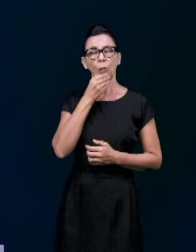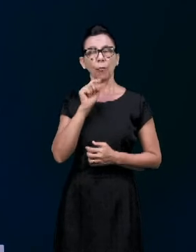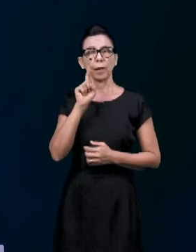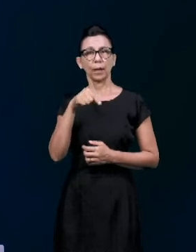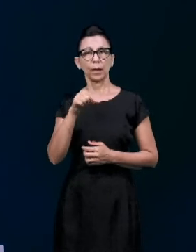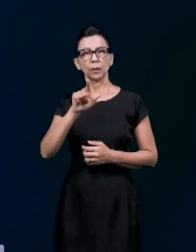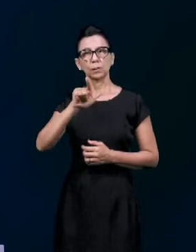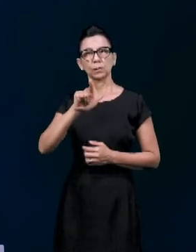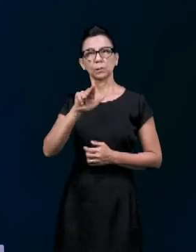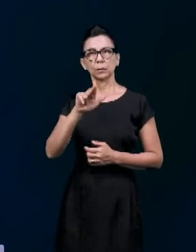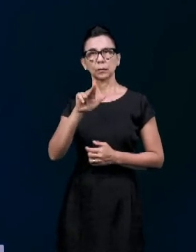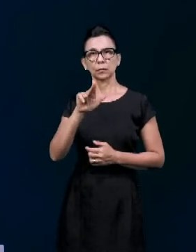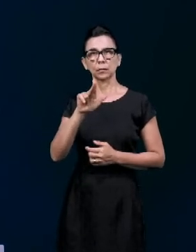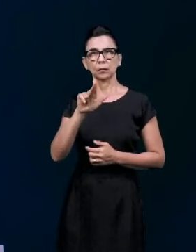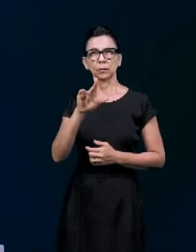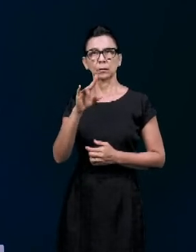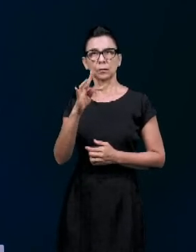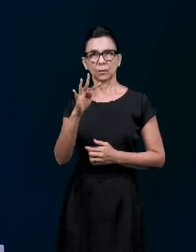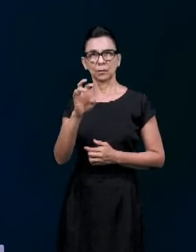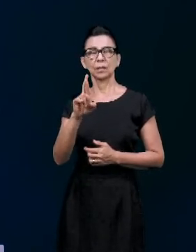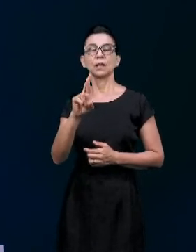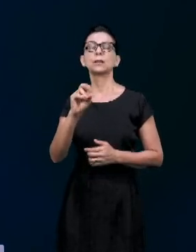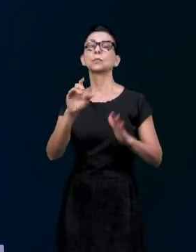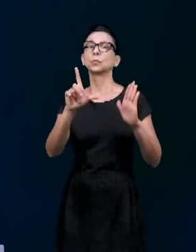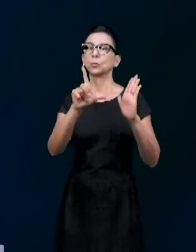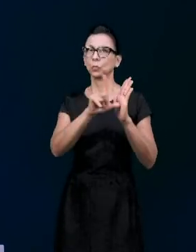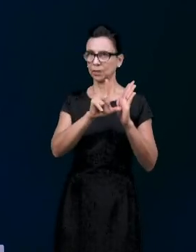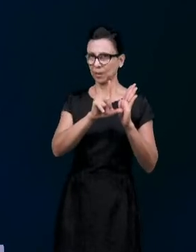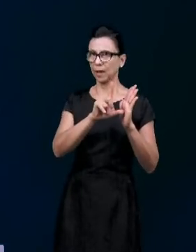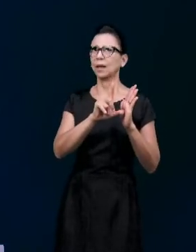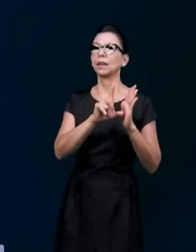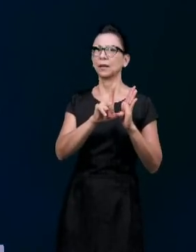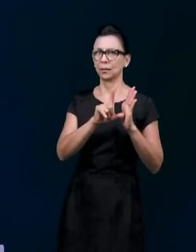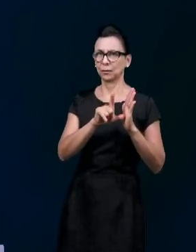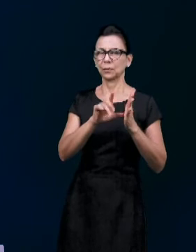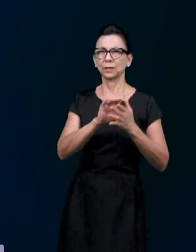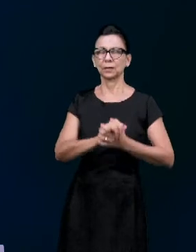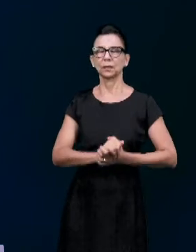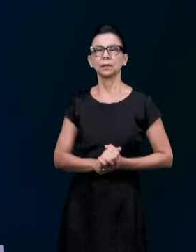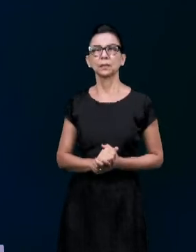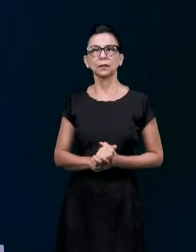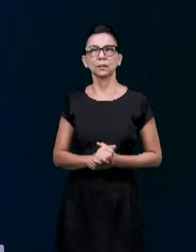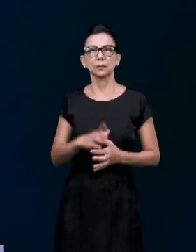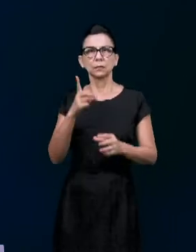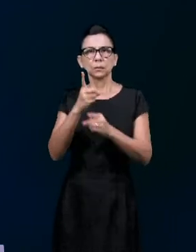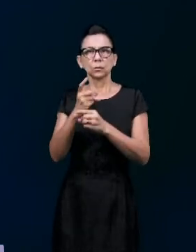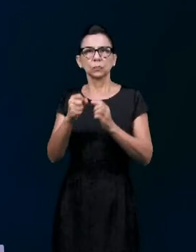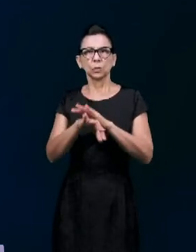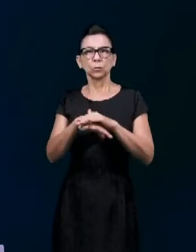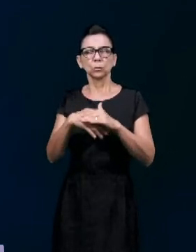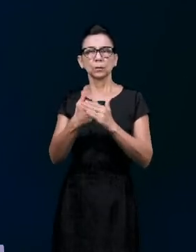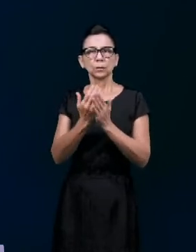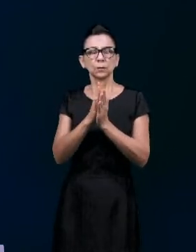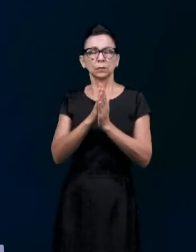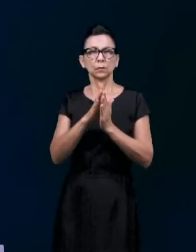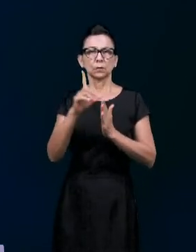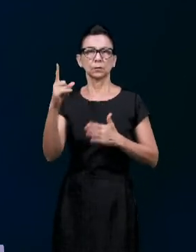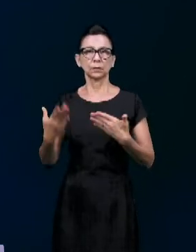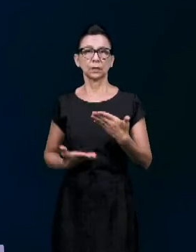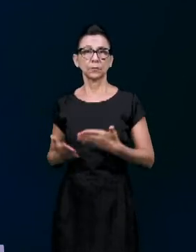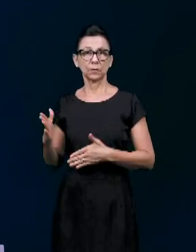que aponta profeticamente para nós, servos fiéis. Um tesouro escondido no campo.